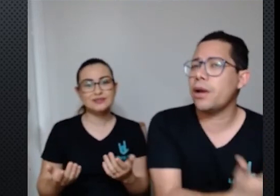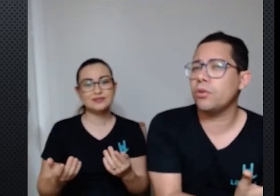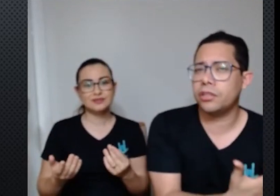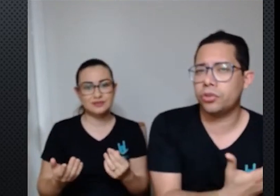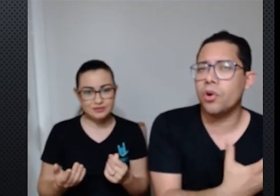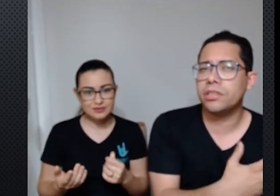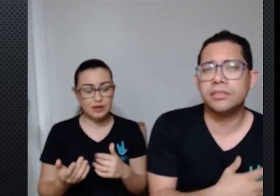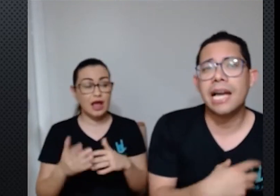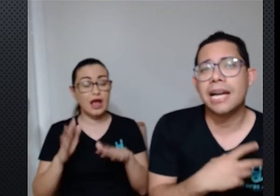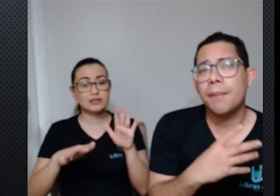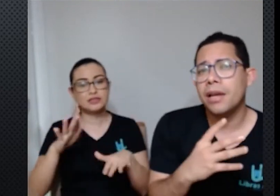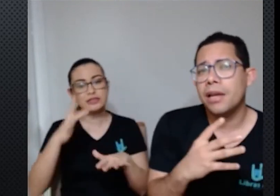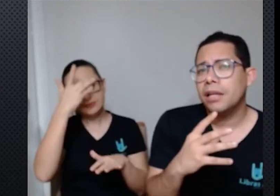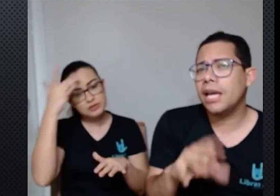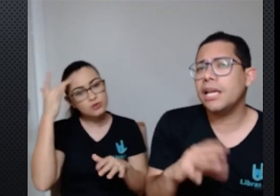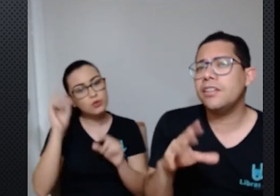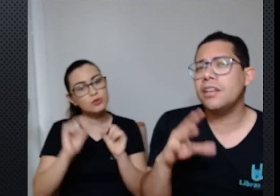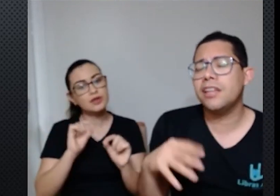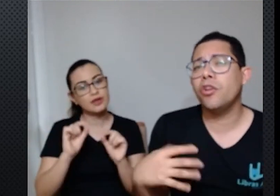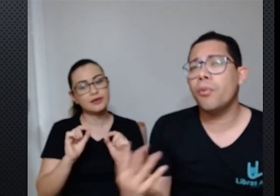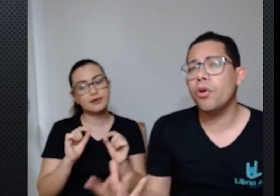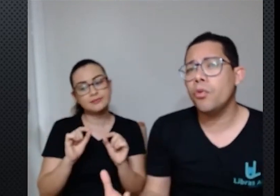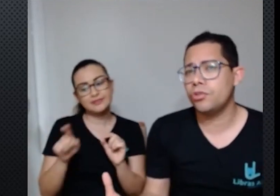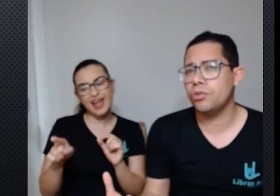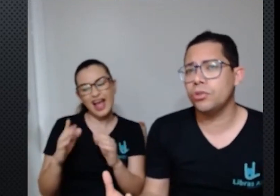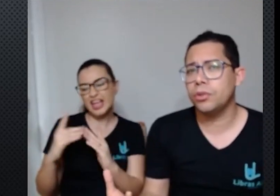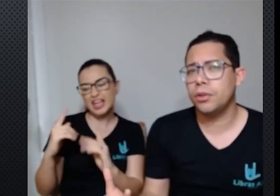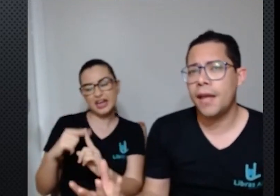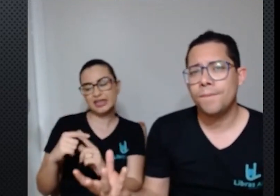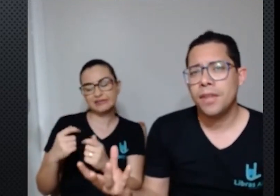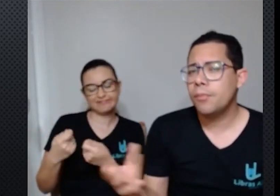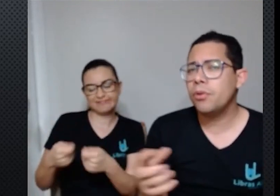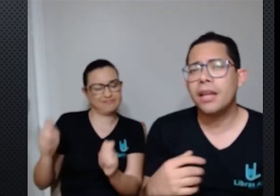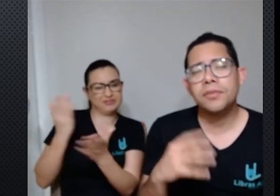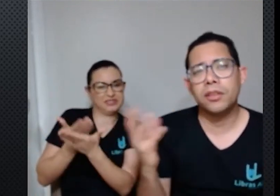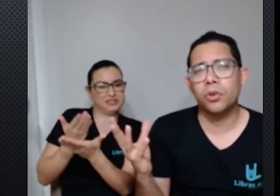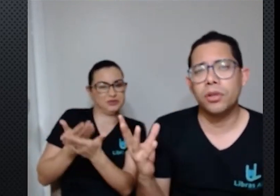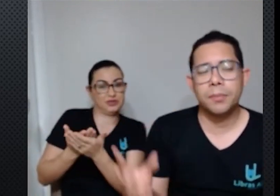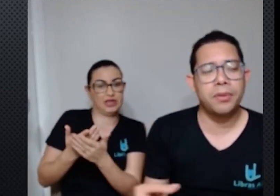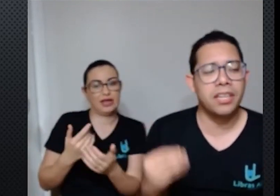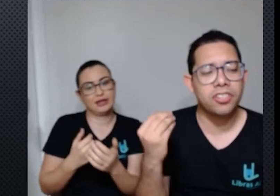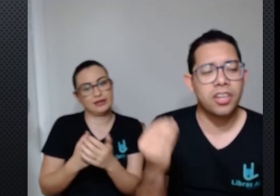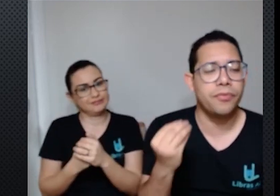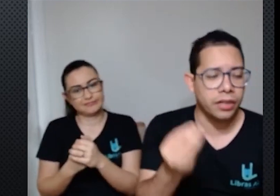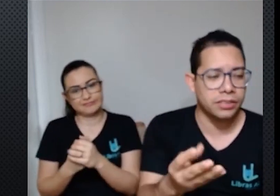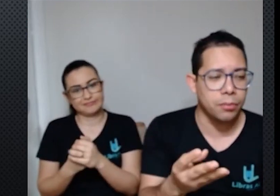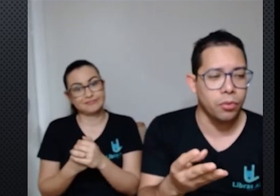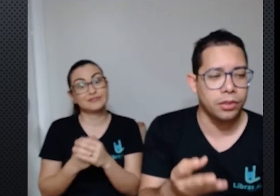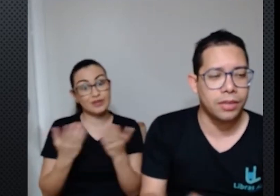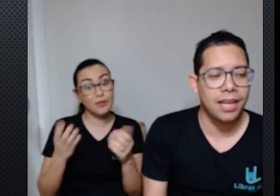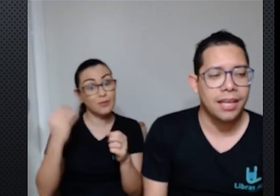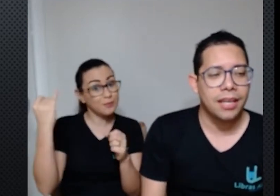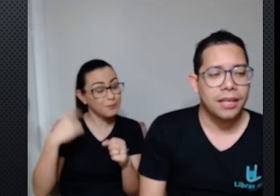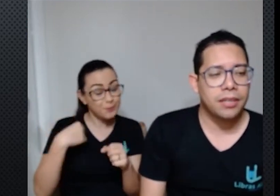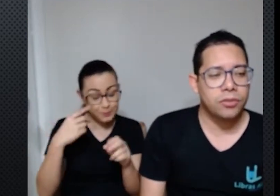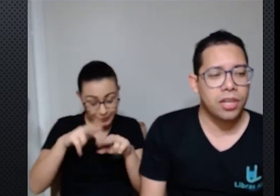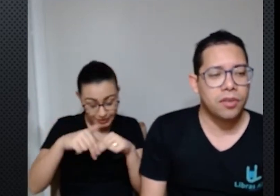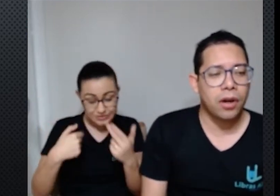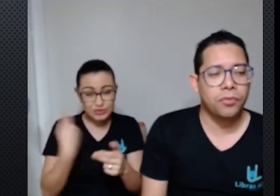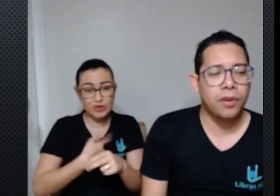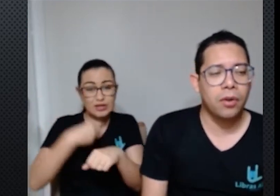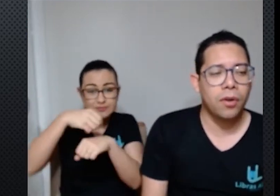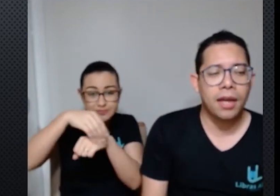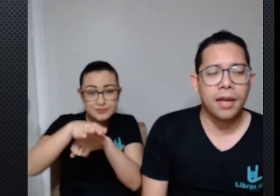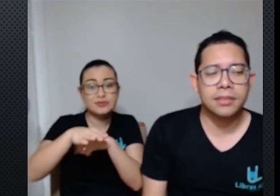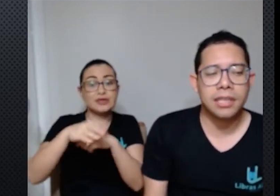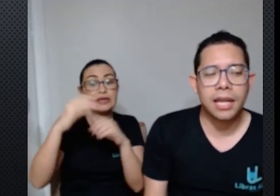prioridade para outras coisas e acaba negligenciando um pouco o estudo, né? Por N fatores. É por isso que a gente reforça muito, né? Isso que o